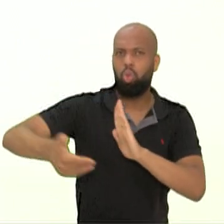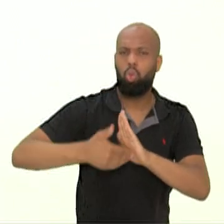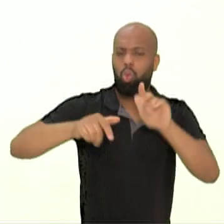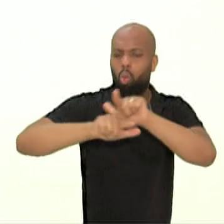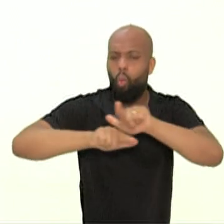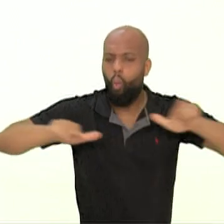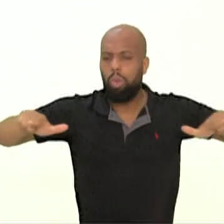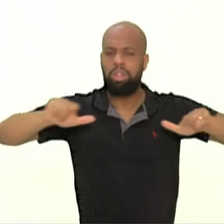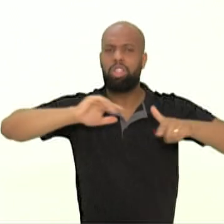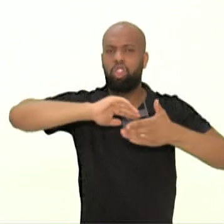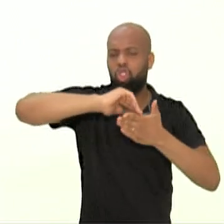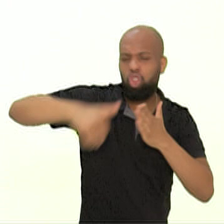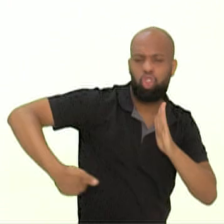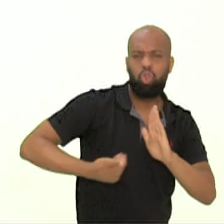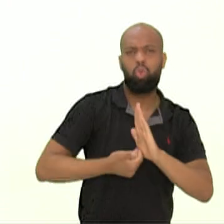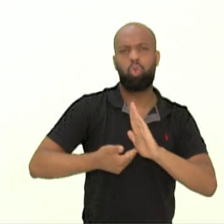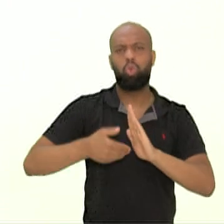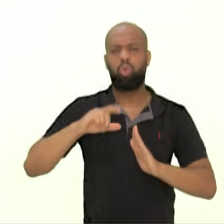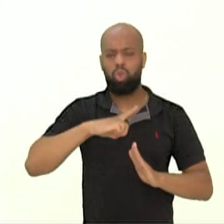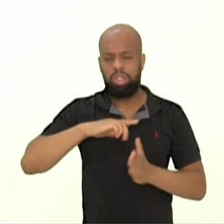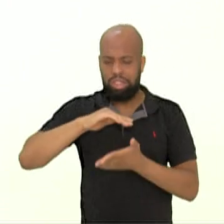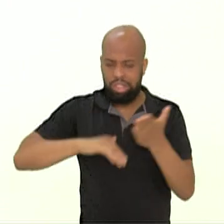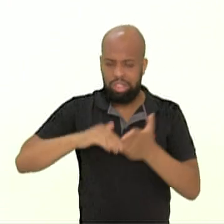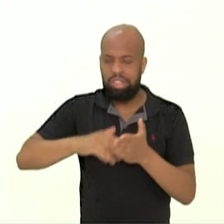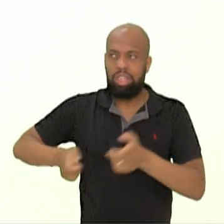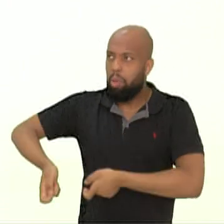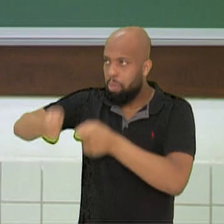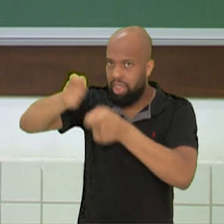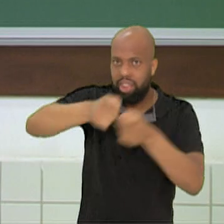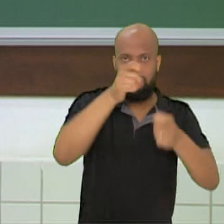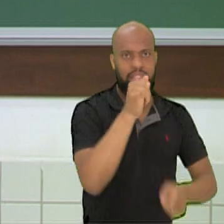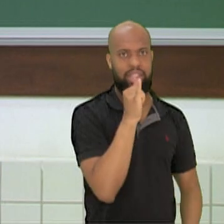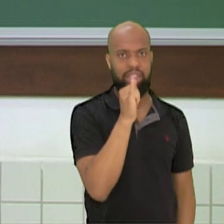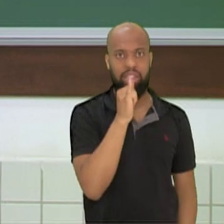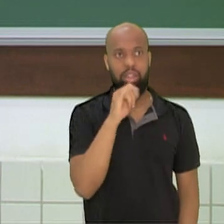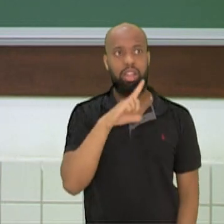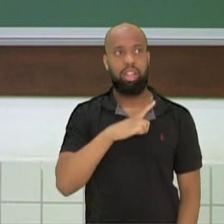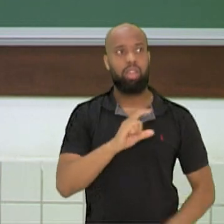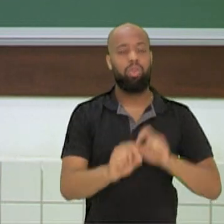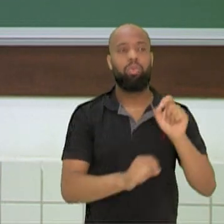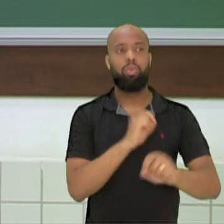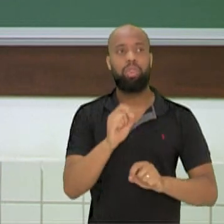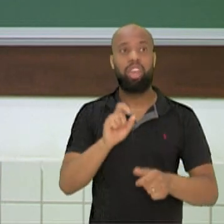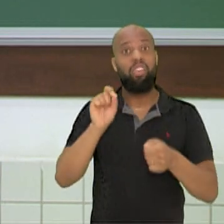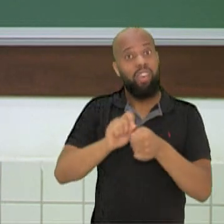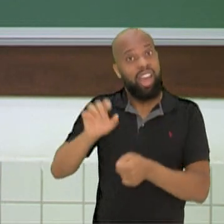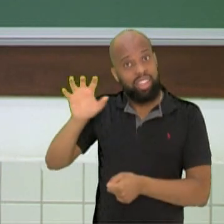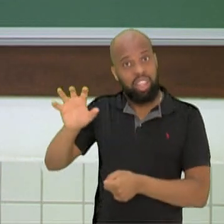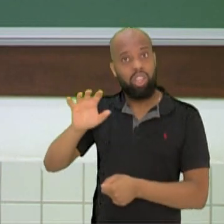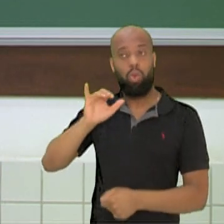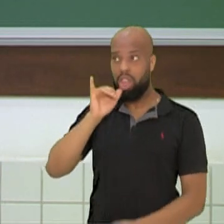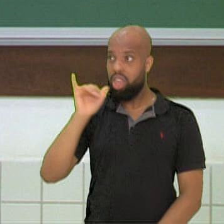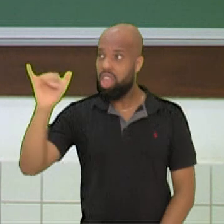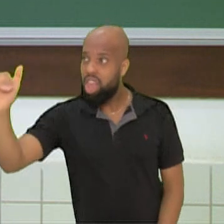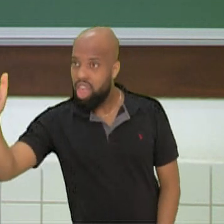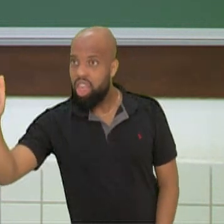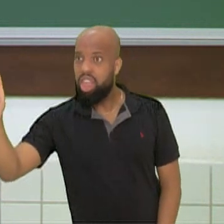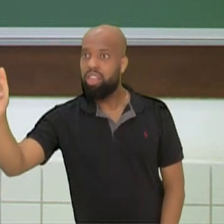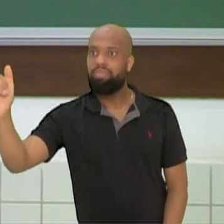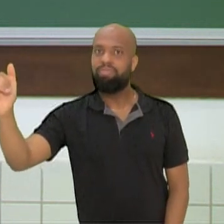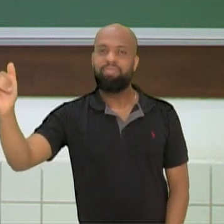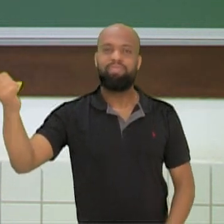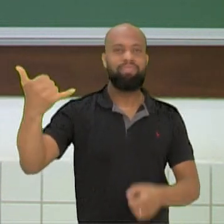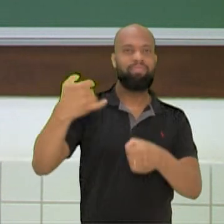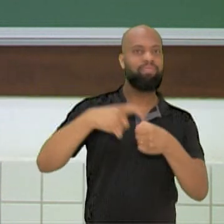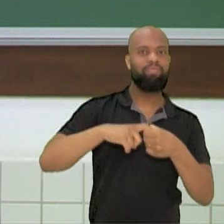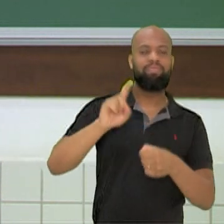vai retirar os móveis para fazer uma eventual pintura, você tem essa tendência de chegar no eco e ele não chega. Por quê? A distância